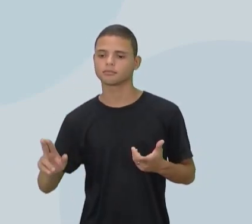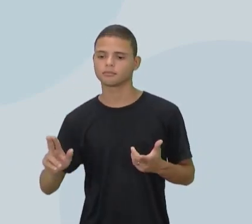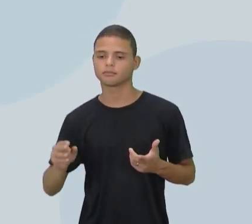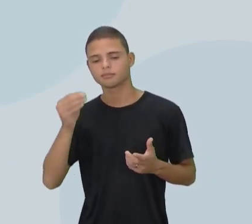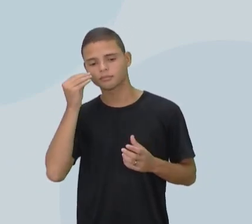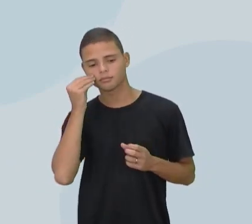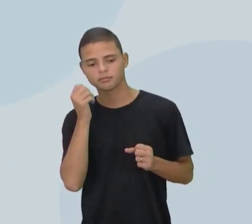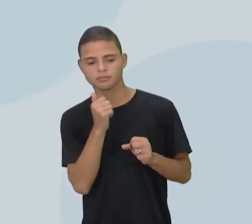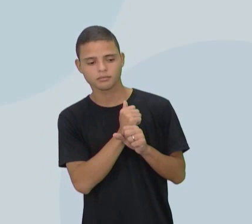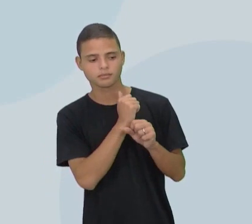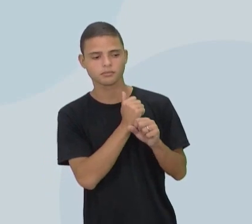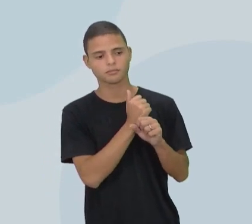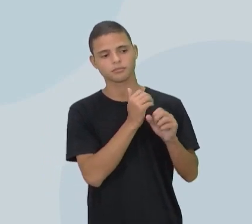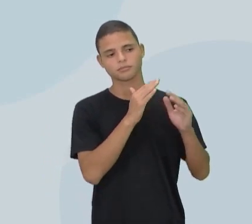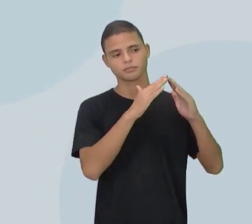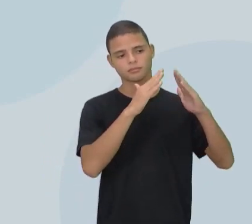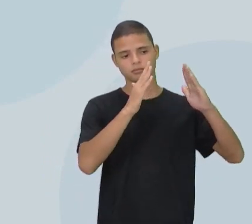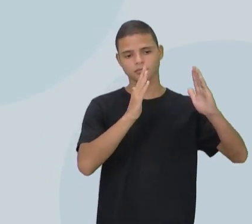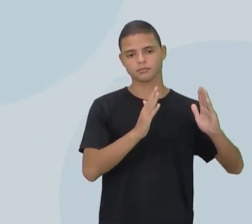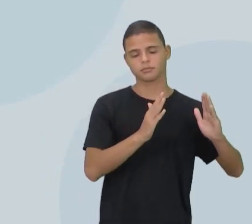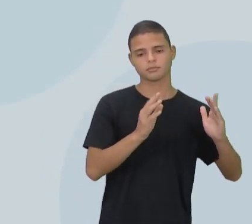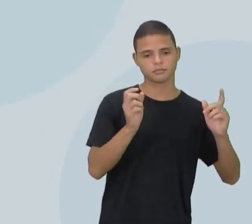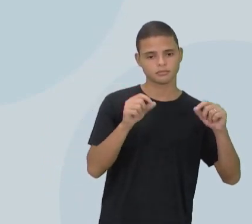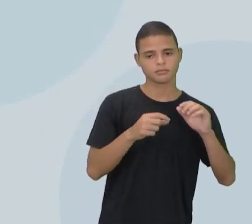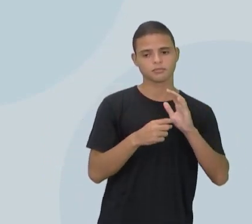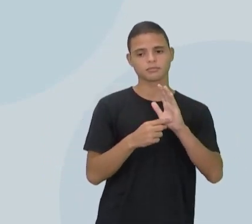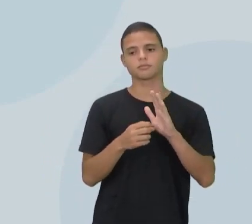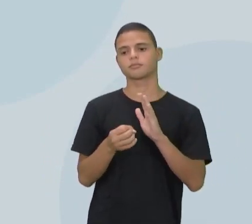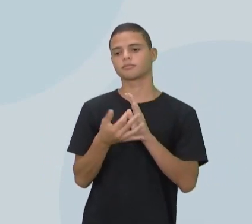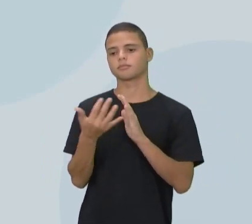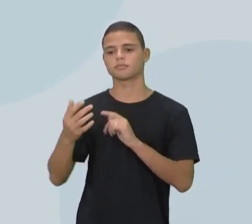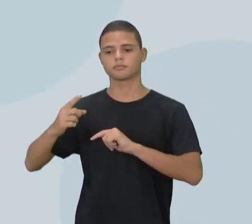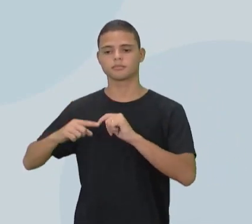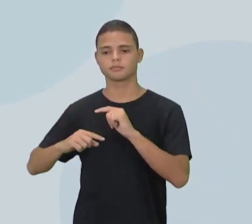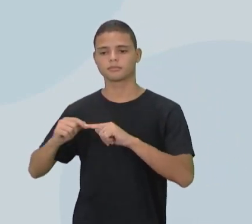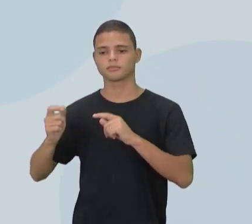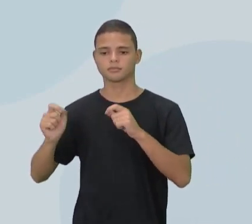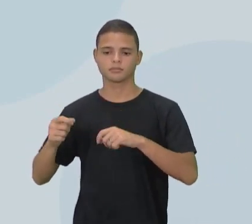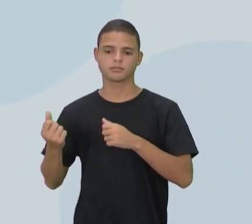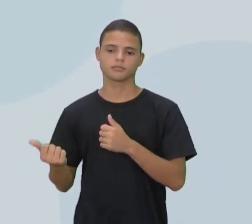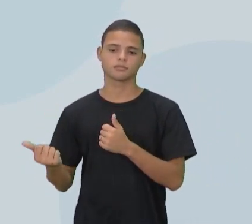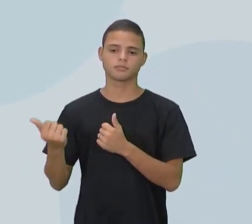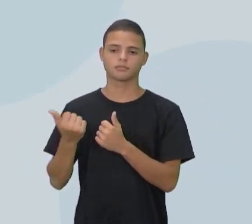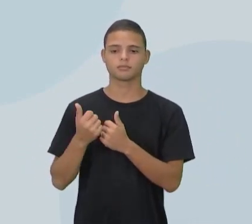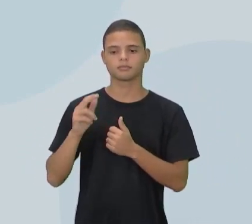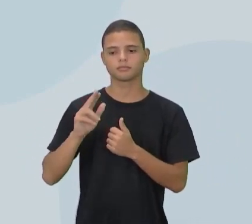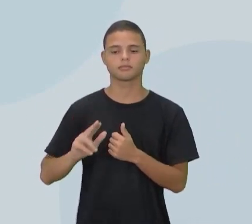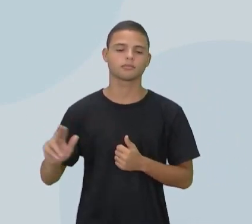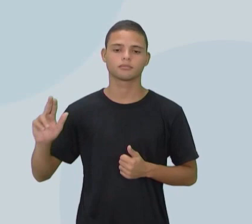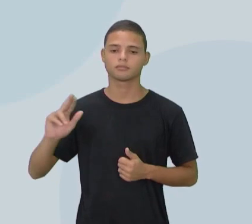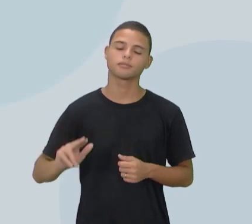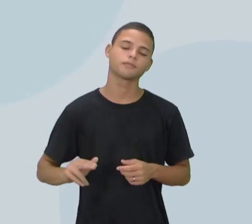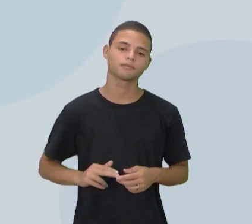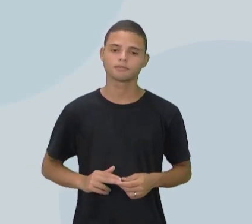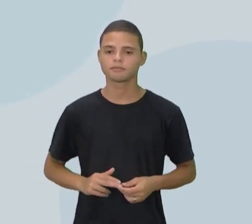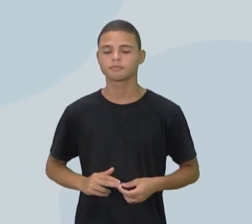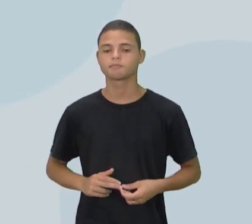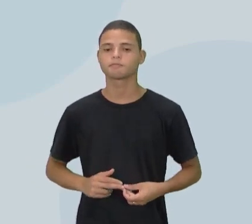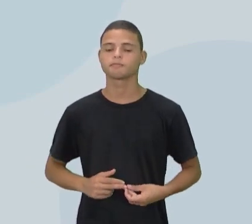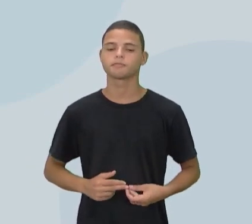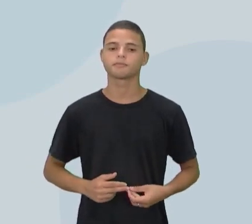uma telhazinha, recortar e mostrar mesmo quais os materiais que podem ser utilizados agora, tirando plástico, não sei mais